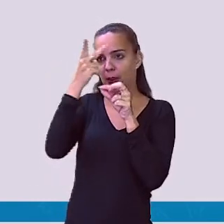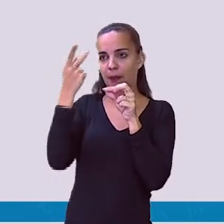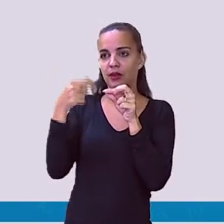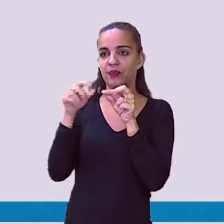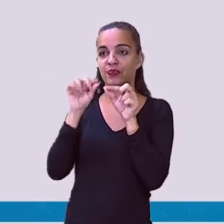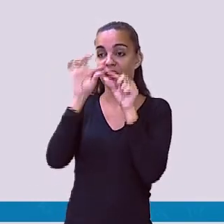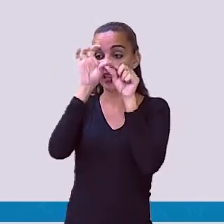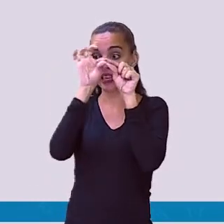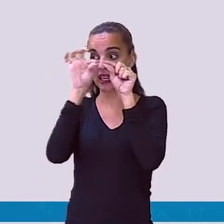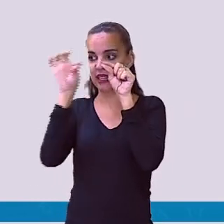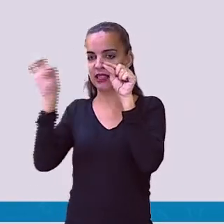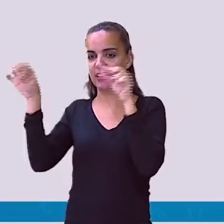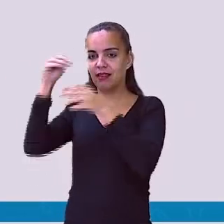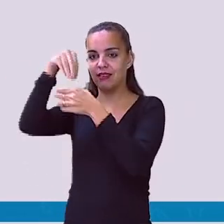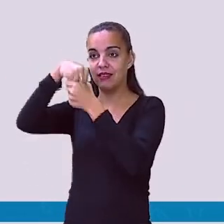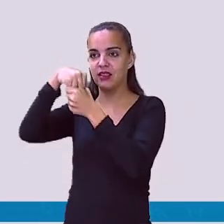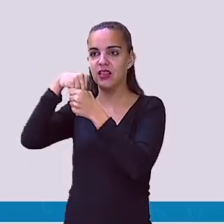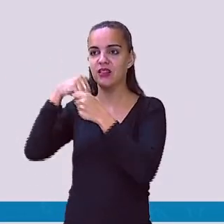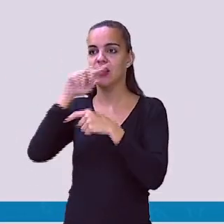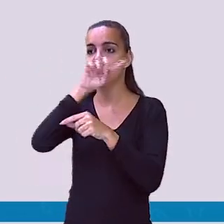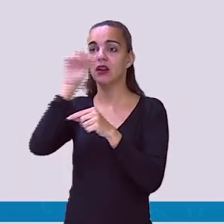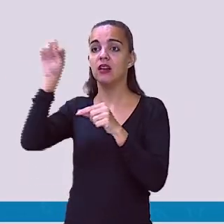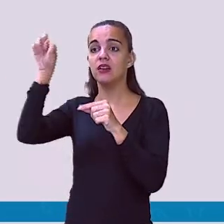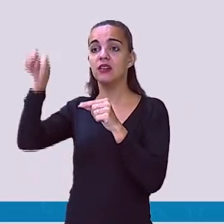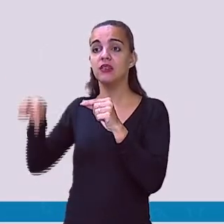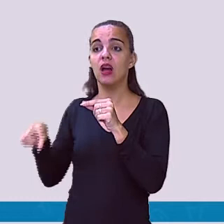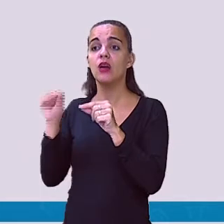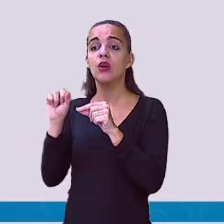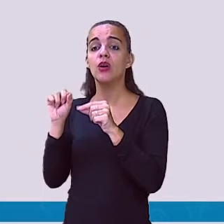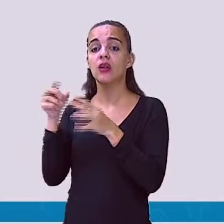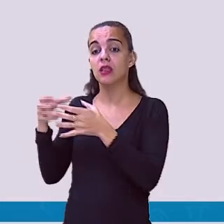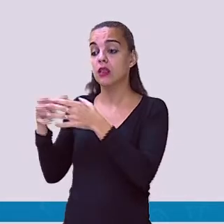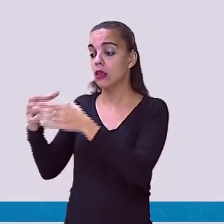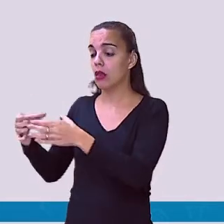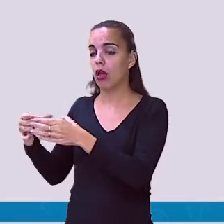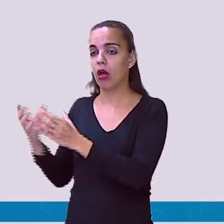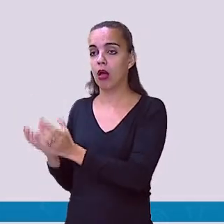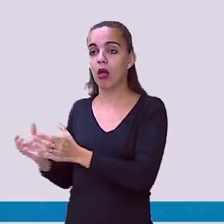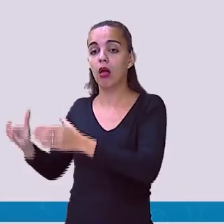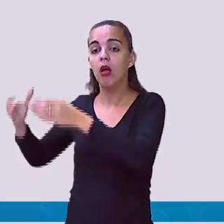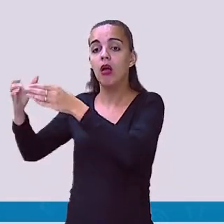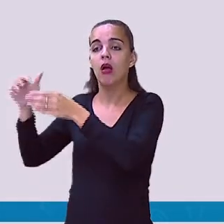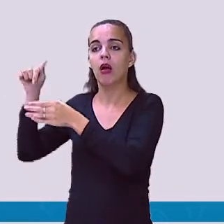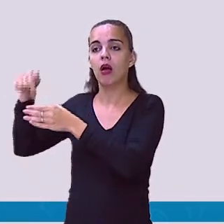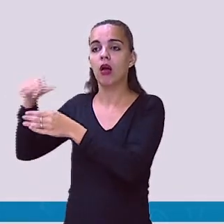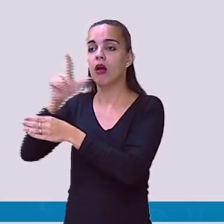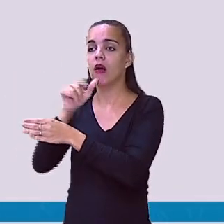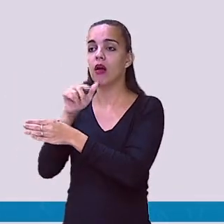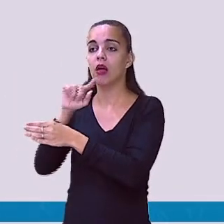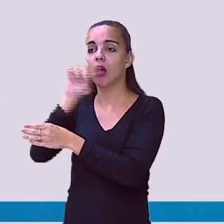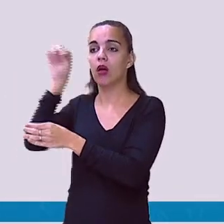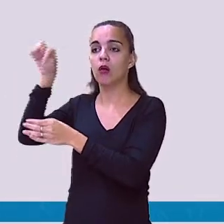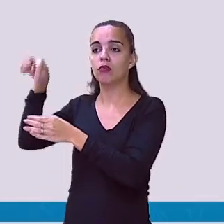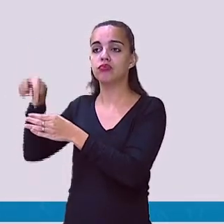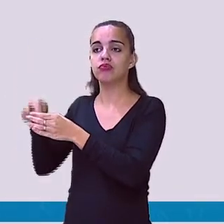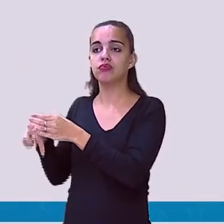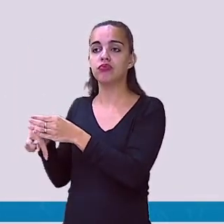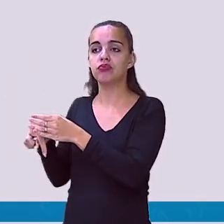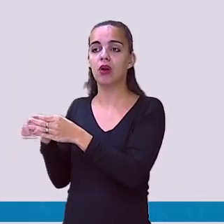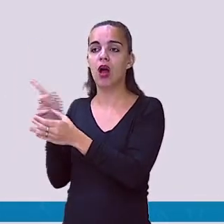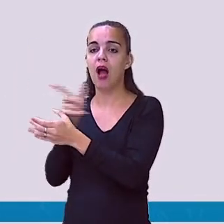com o frasco e aqui outro frasco. Ele passa por dentro de